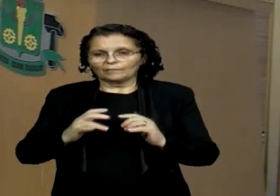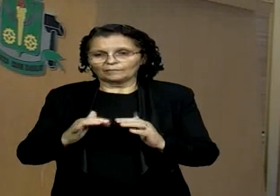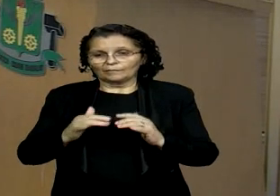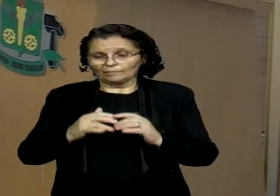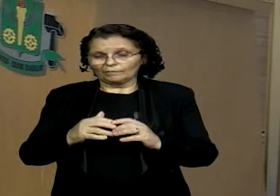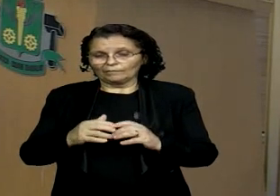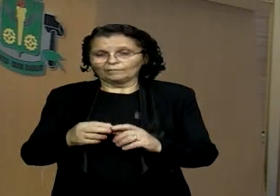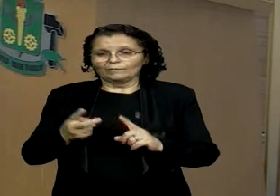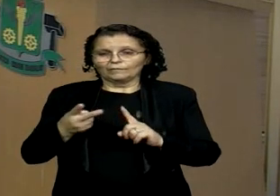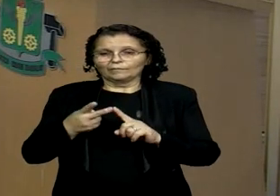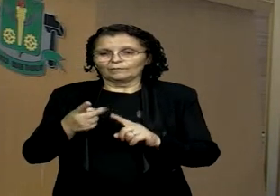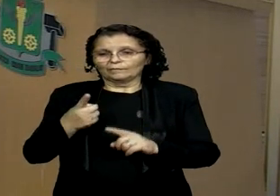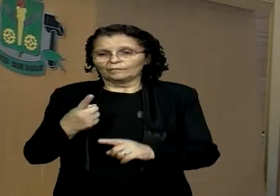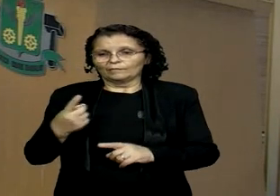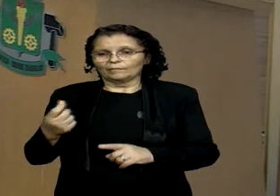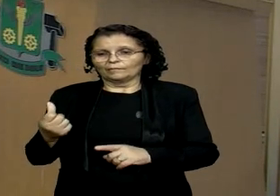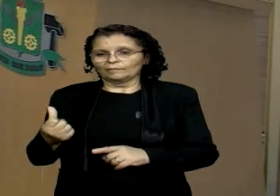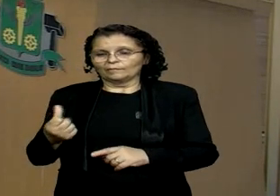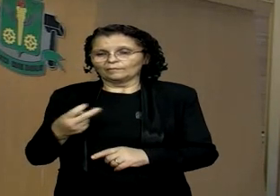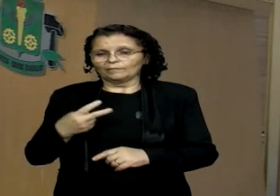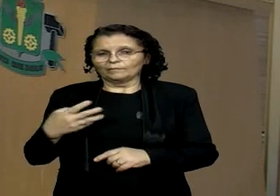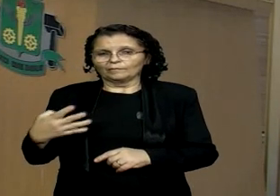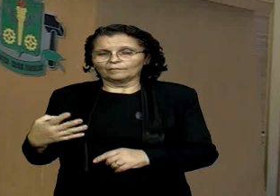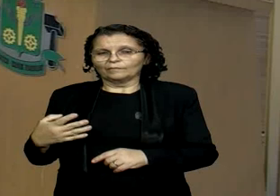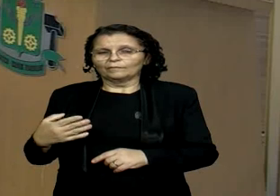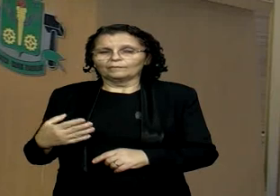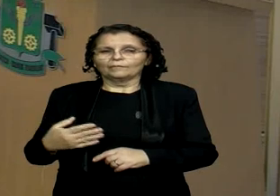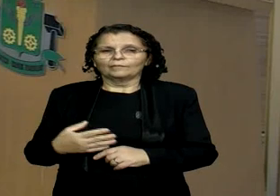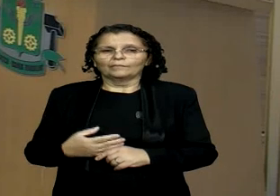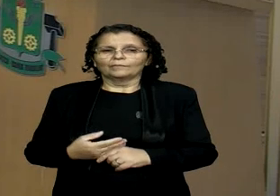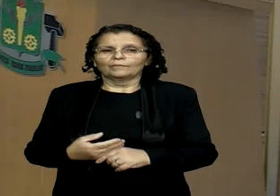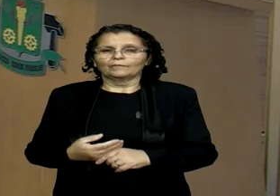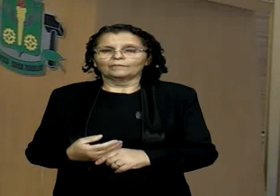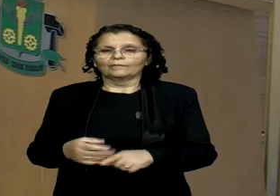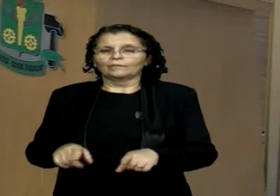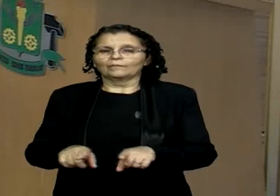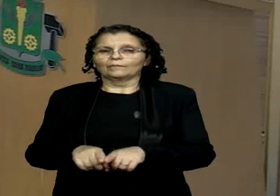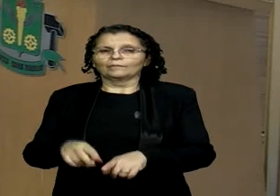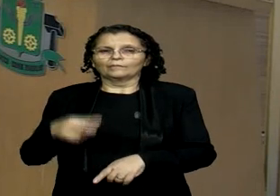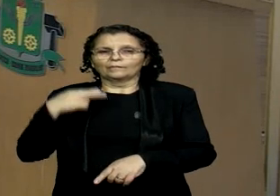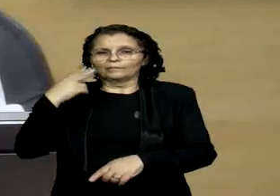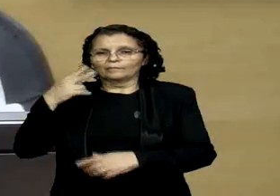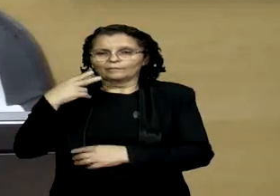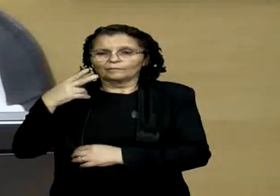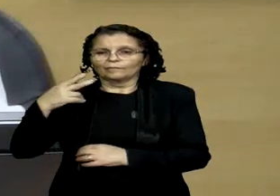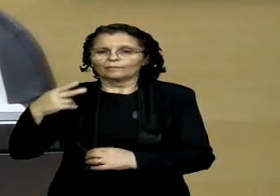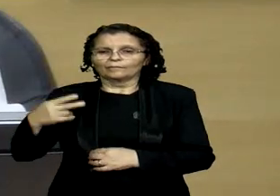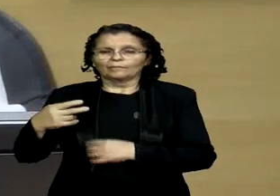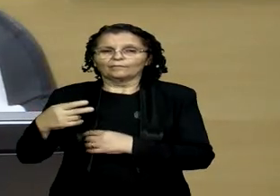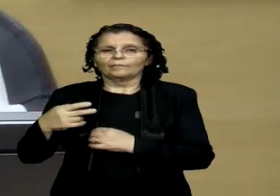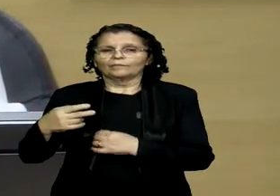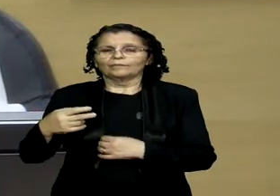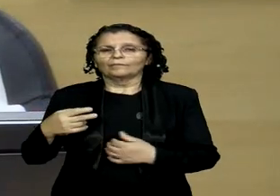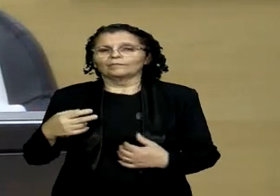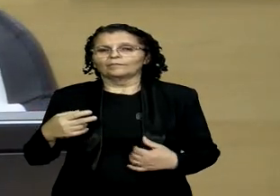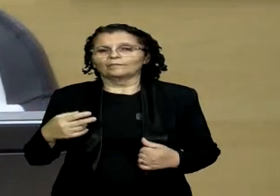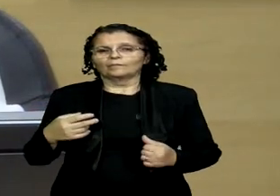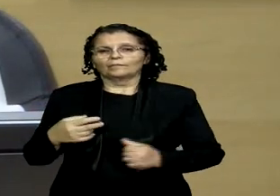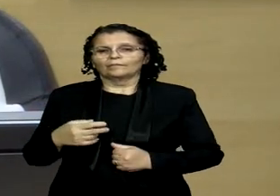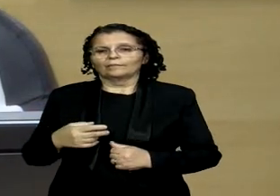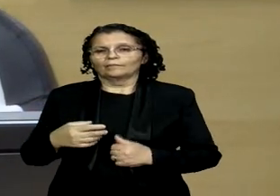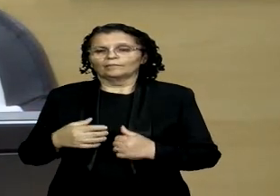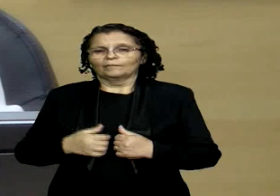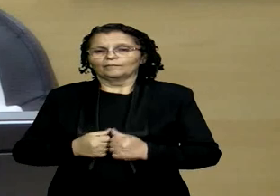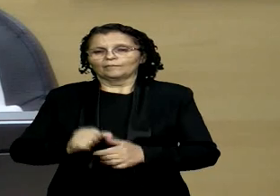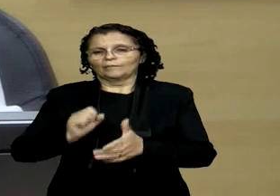E moção de apelo, número 116/2024, também do nobre vereador Paulo Júnior, às